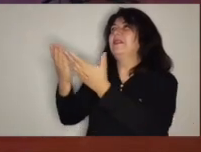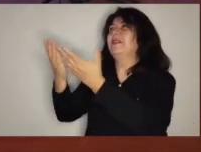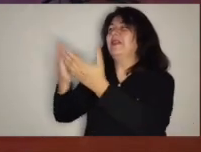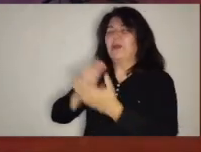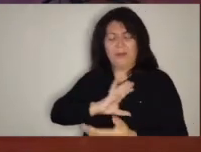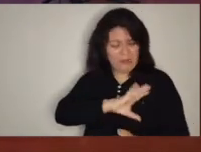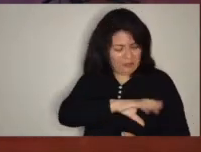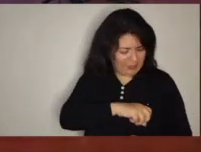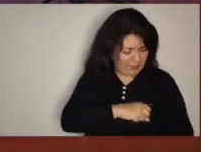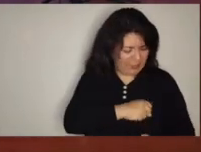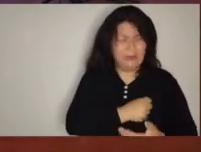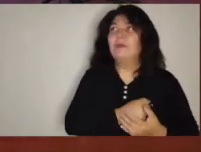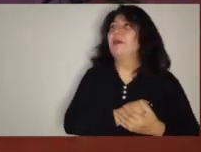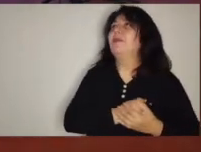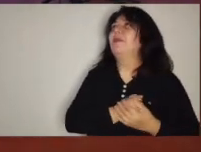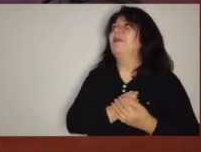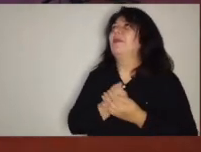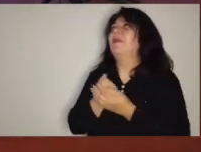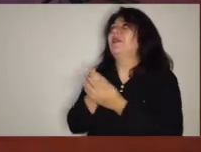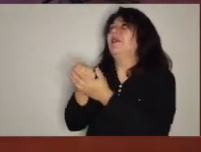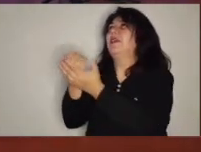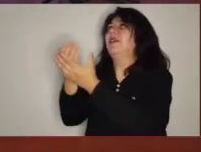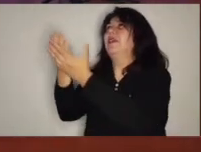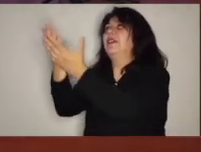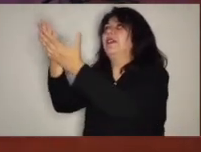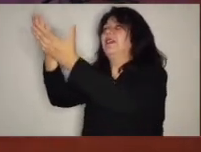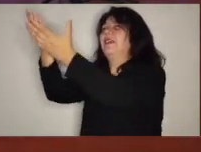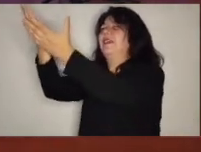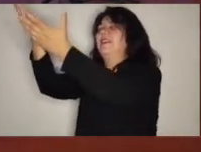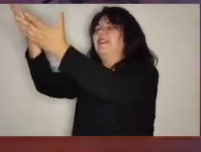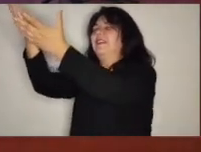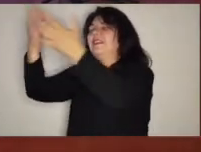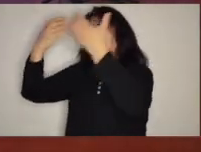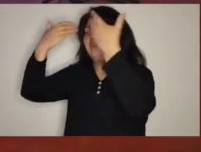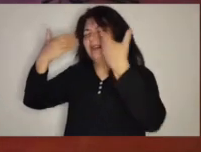teu amor.